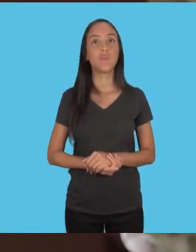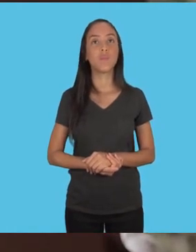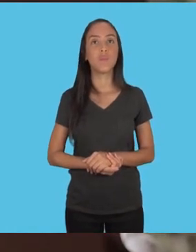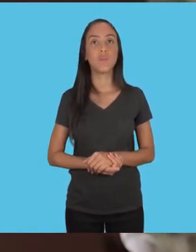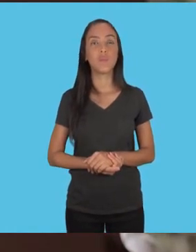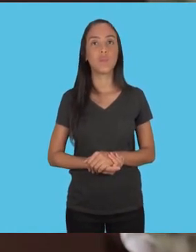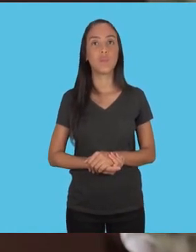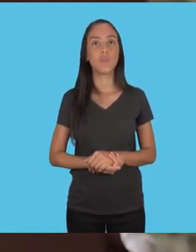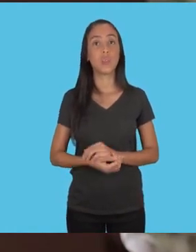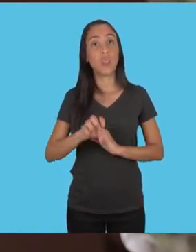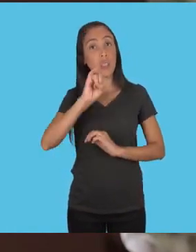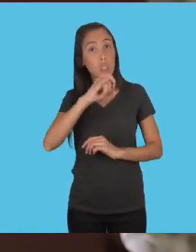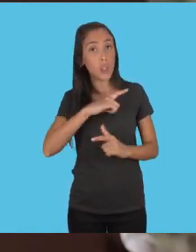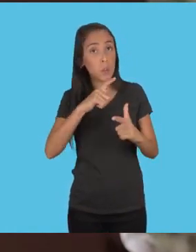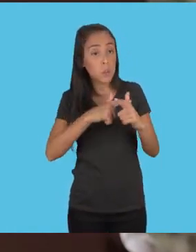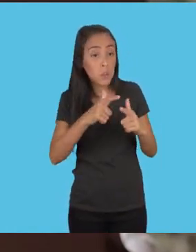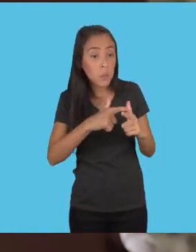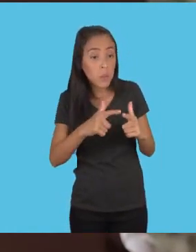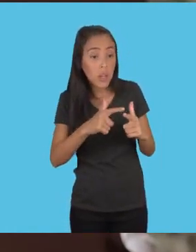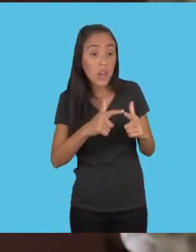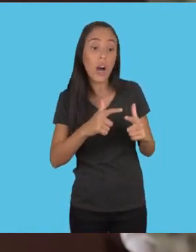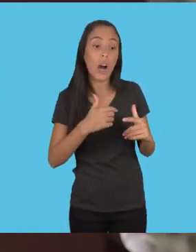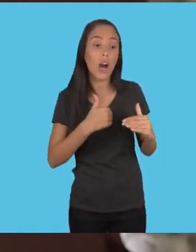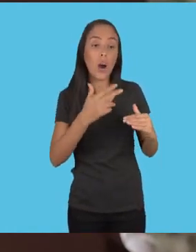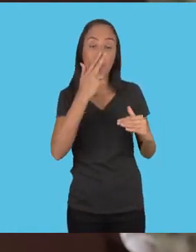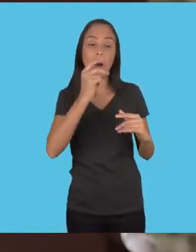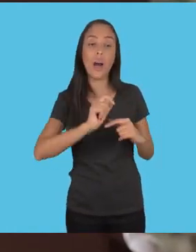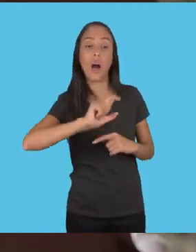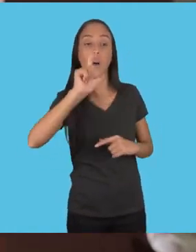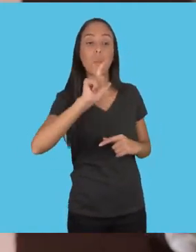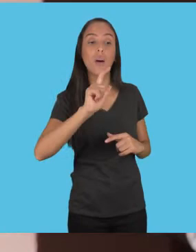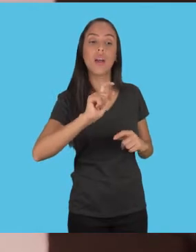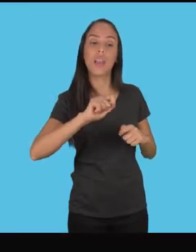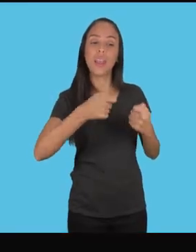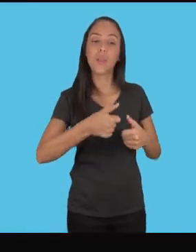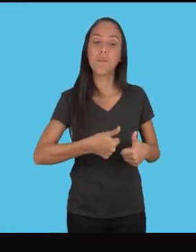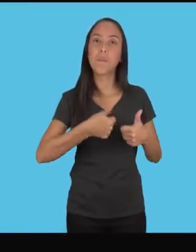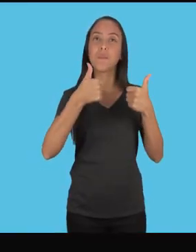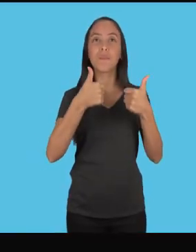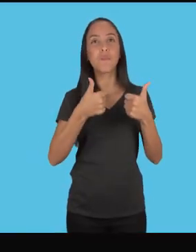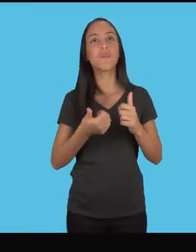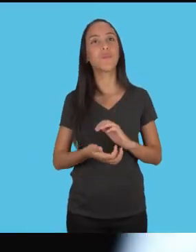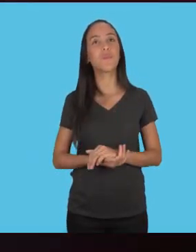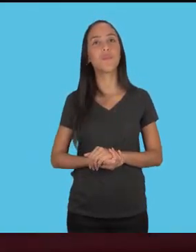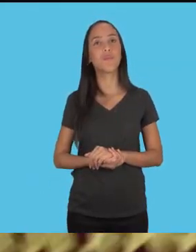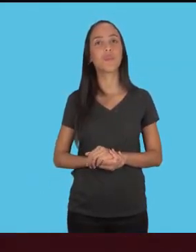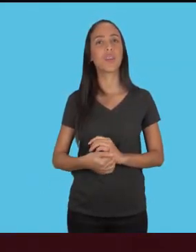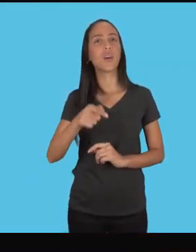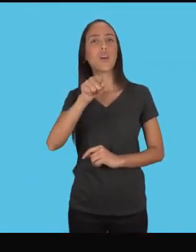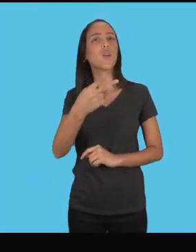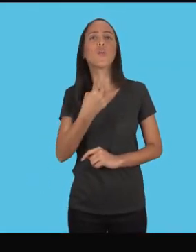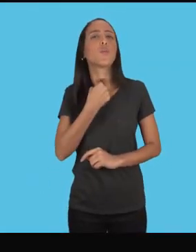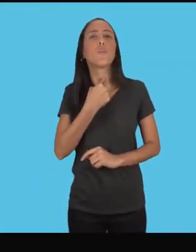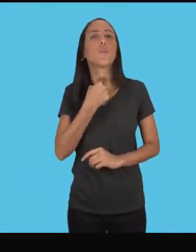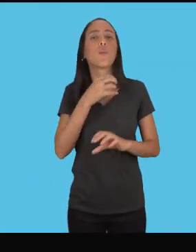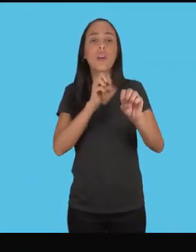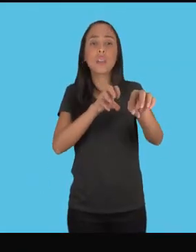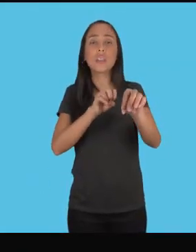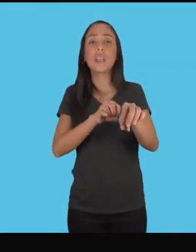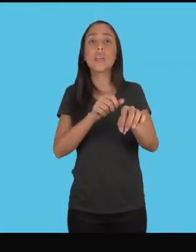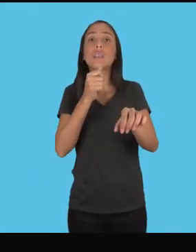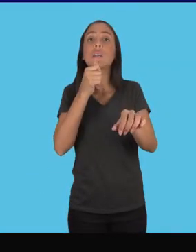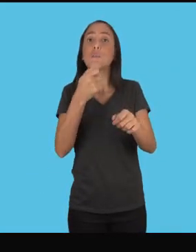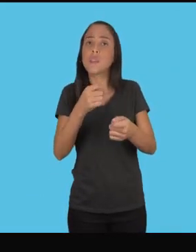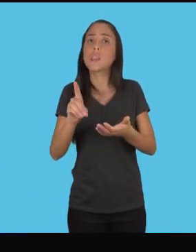E se houvesse problema, eu aumentava, né? Melhorava. Você não pode ensinar sem ter um